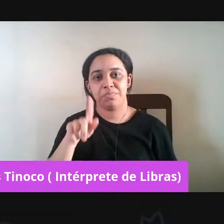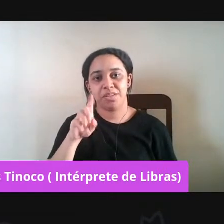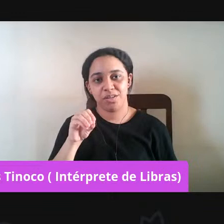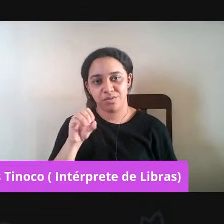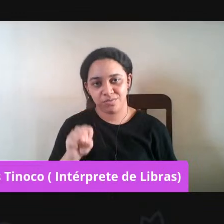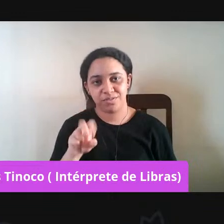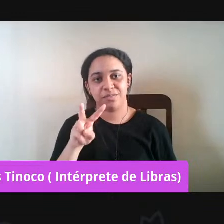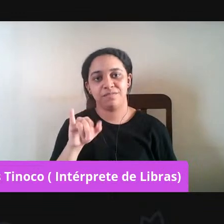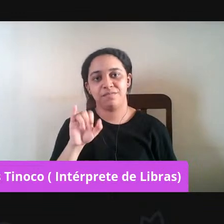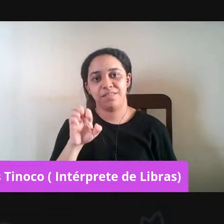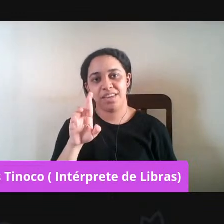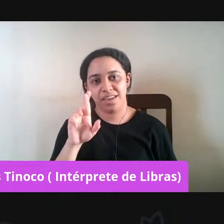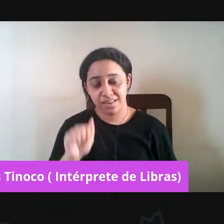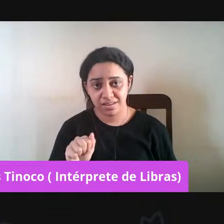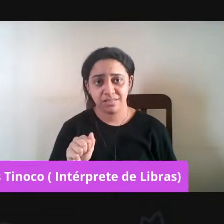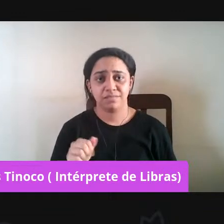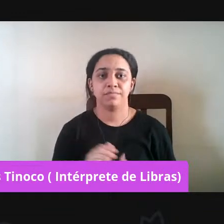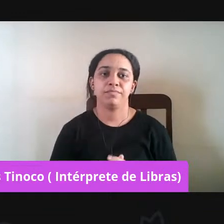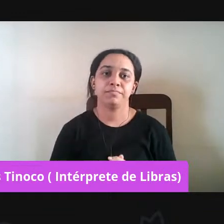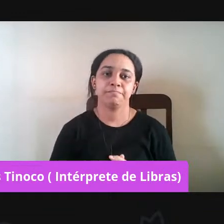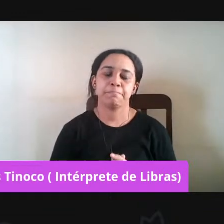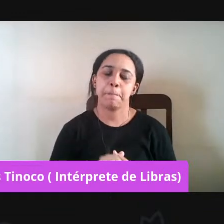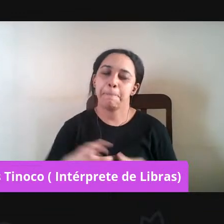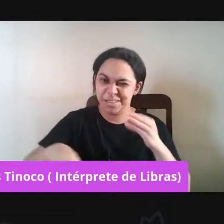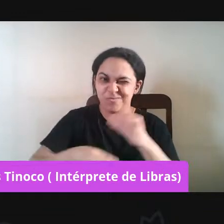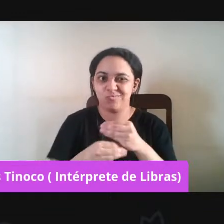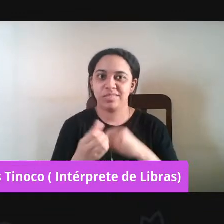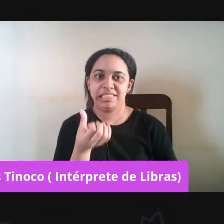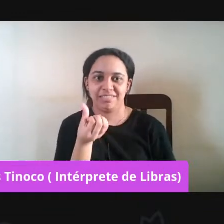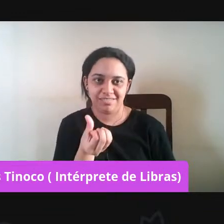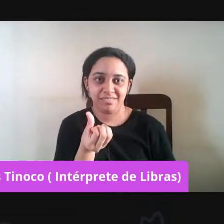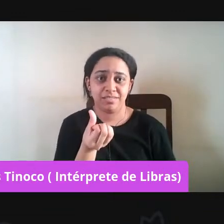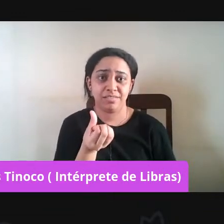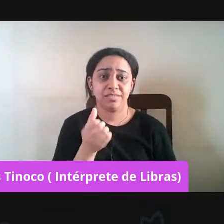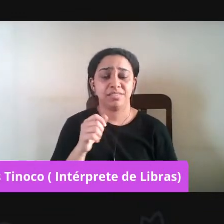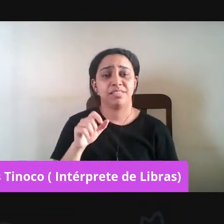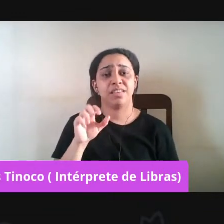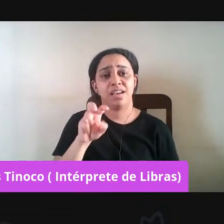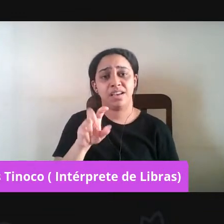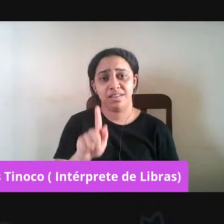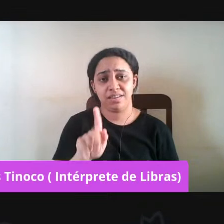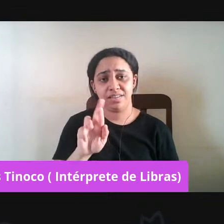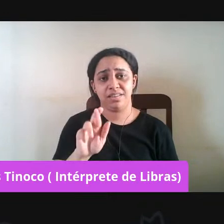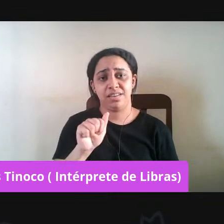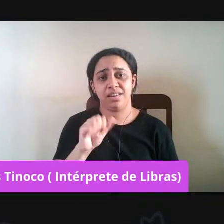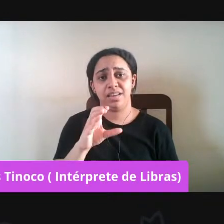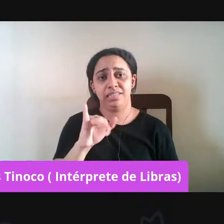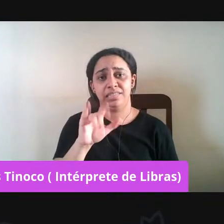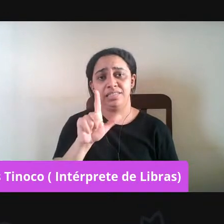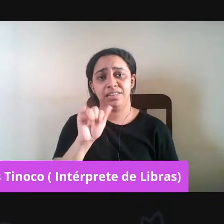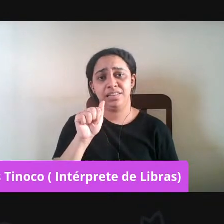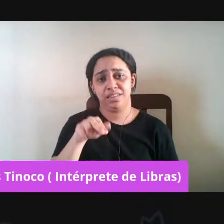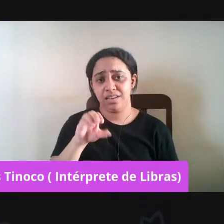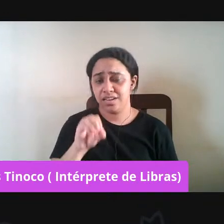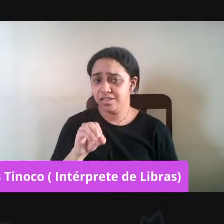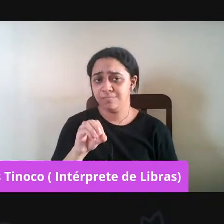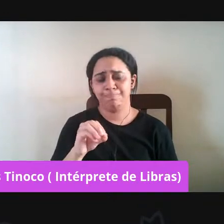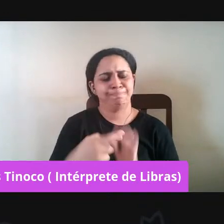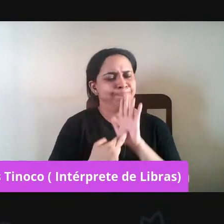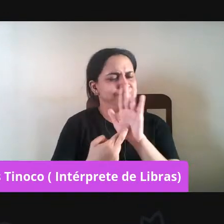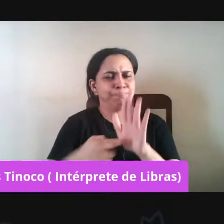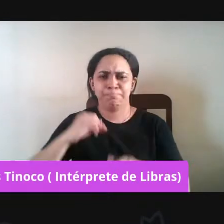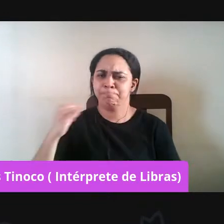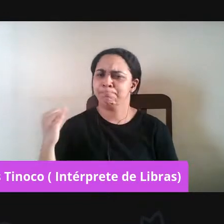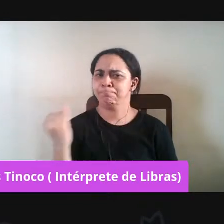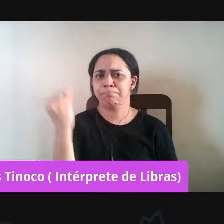E acrescentei ainda hoje, então é uma a mais, é Graciliano Ramos, que representa, é o representante maior da língua e cultura de